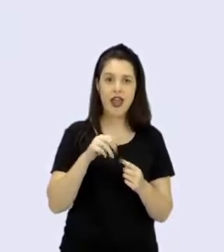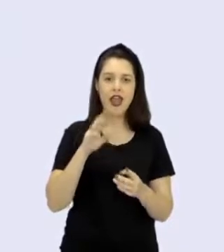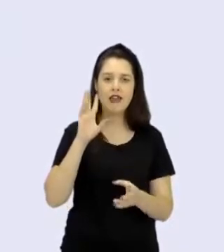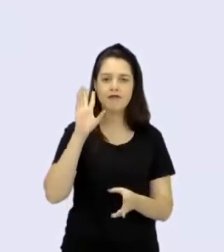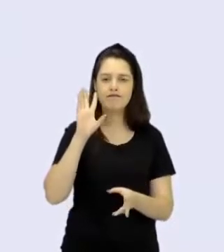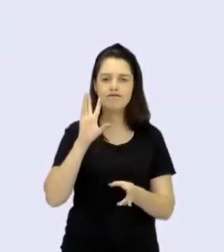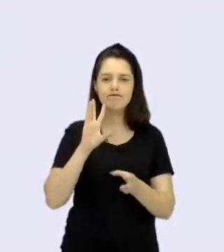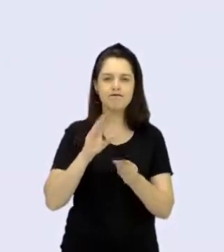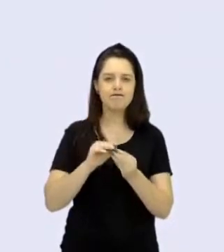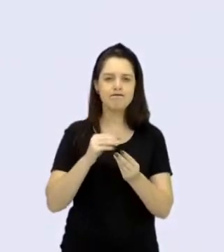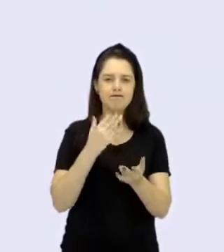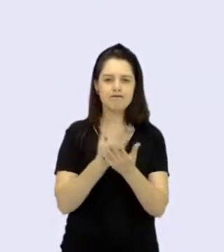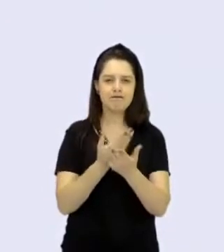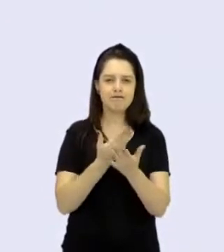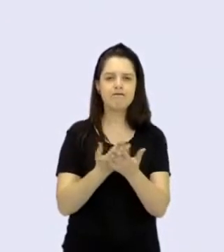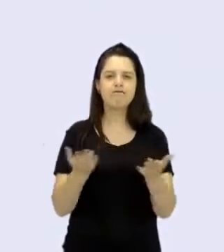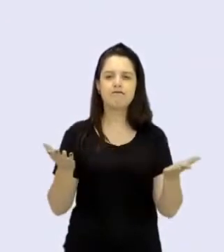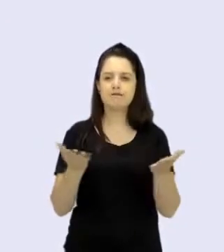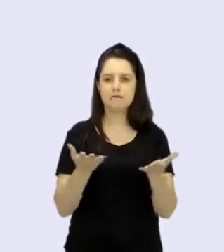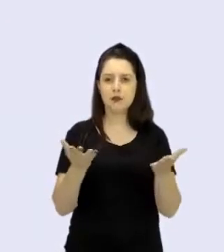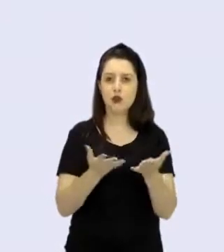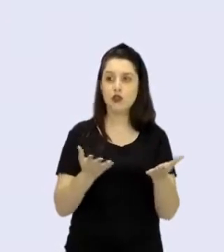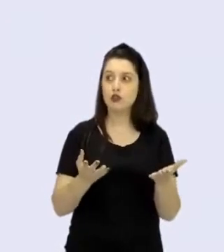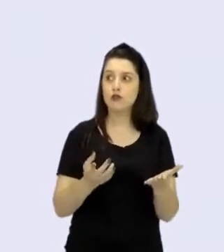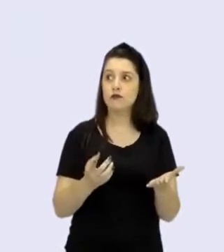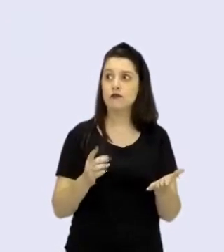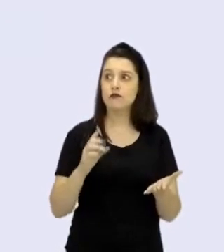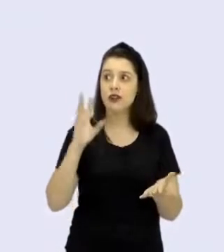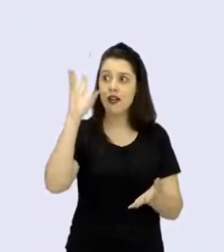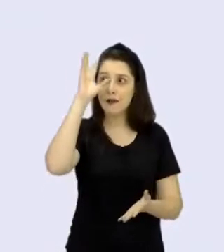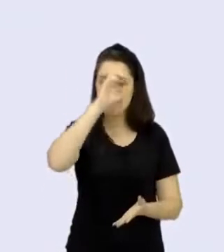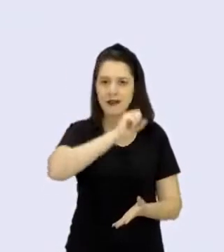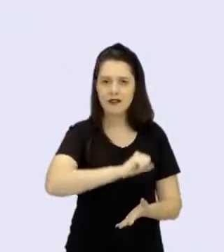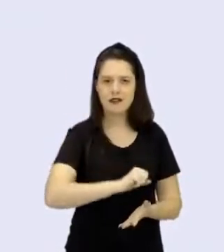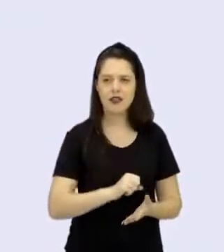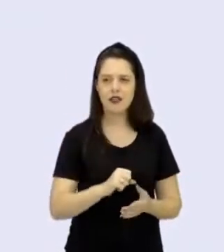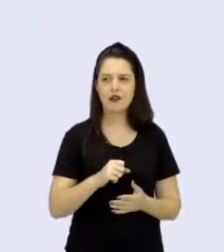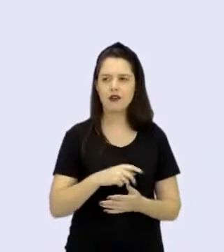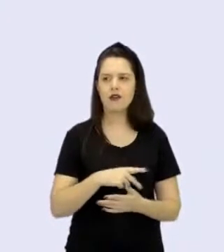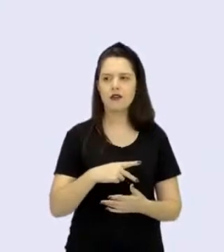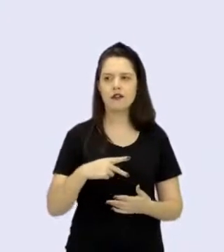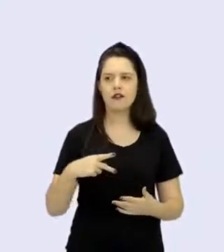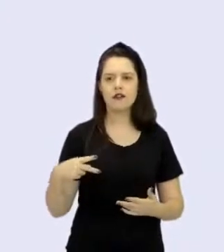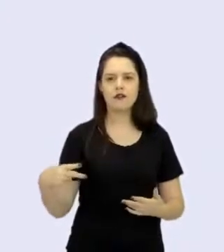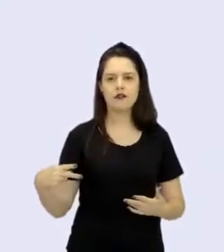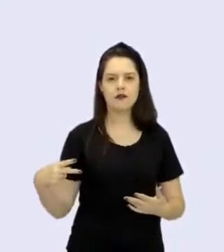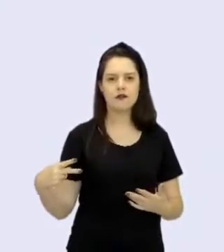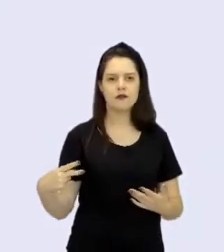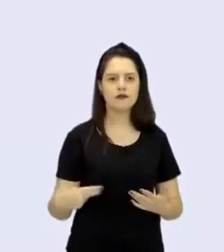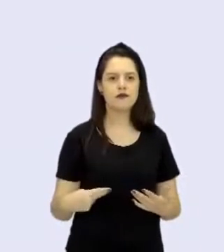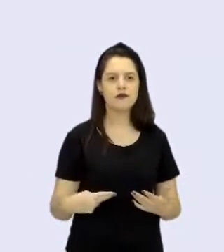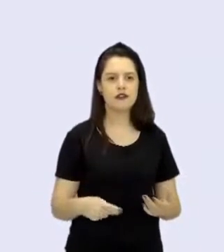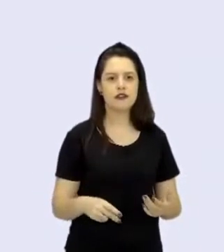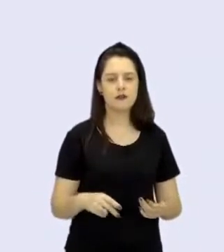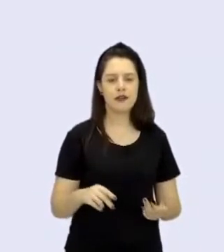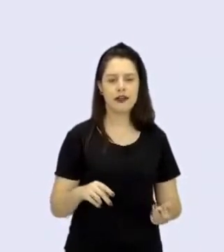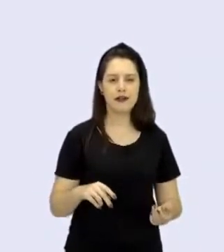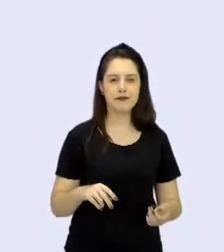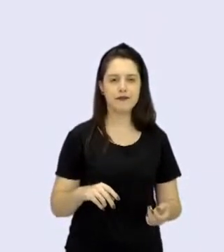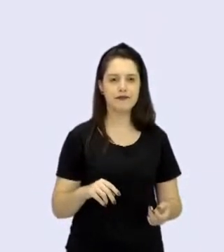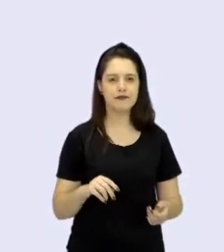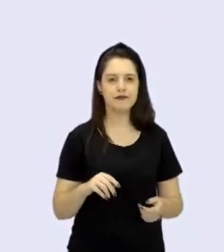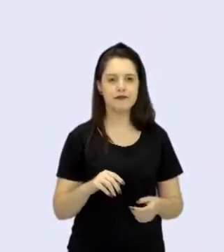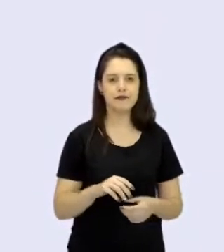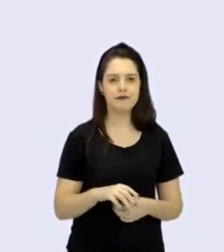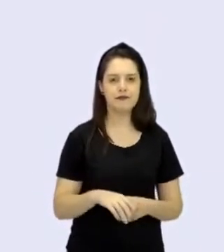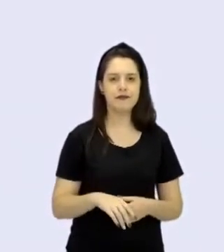aula de hoje. Hoje, você aprendeu a mexer com potenciômetro, como usar um potenciômetro para controlar a luminosidade